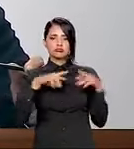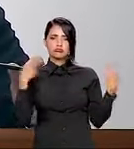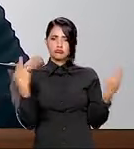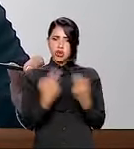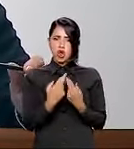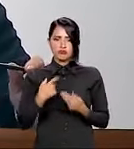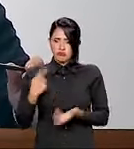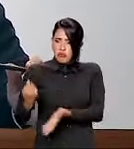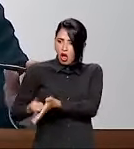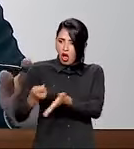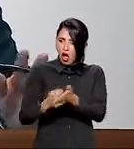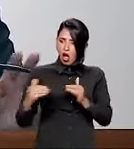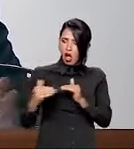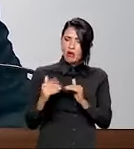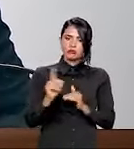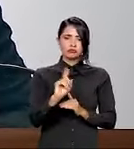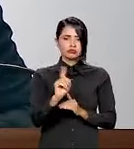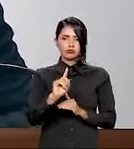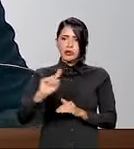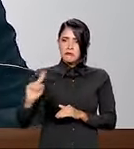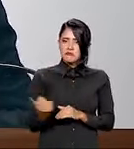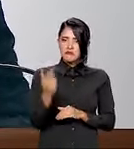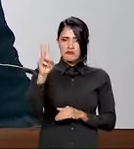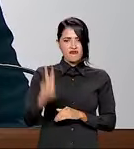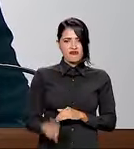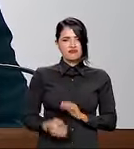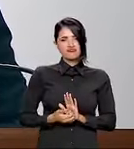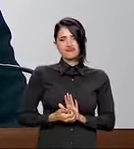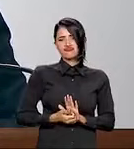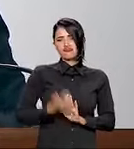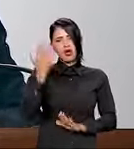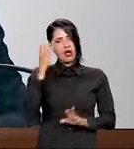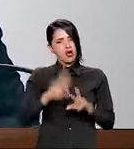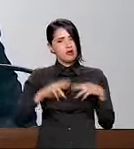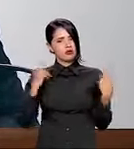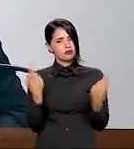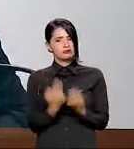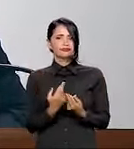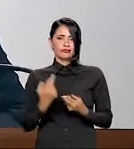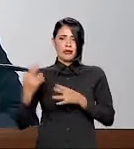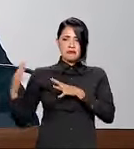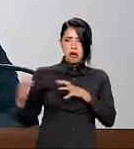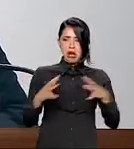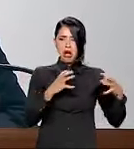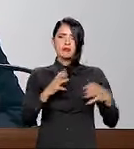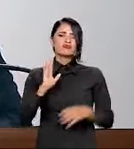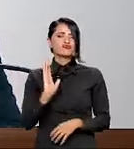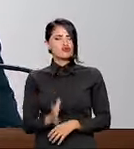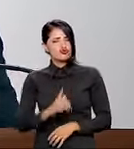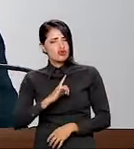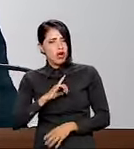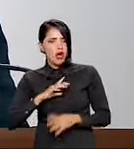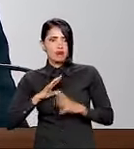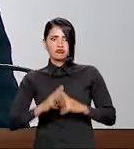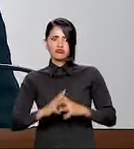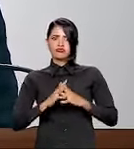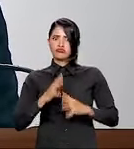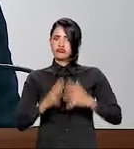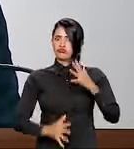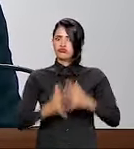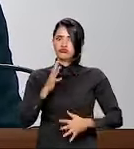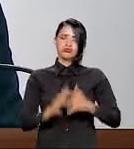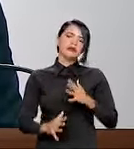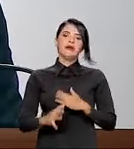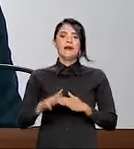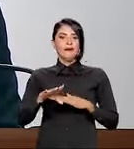com ninguém. Não é a primeira vez, nós já tivemos dezenas de reuniões e muita confusão, e é assim que a gente vai aprendendo